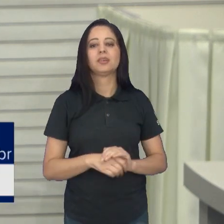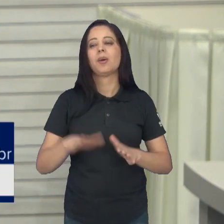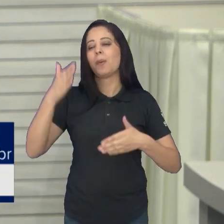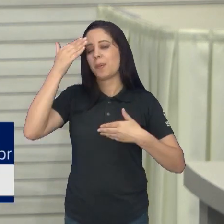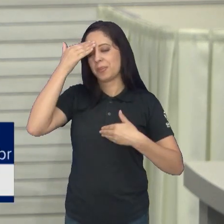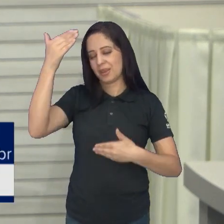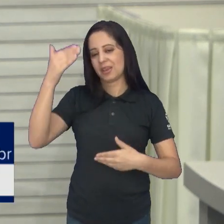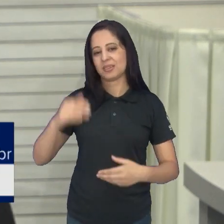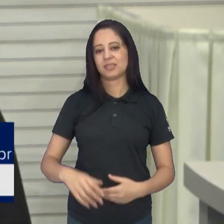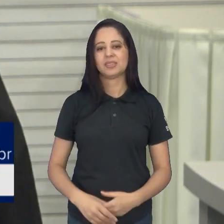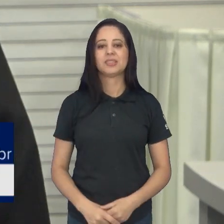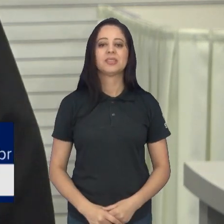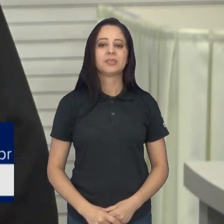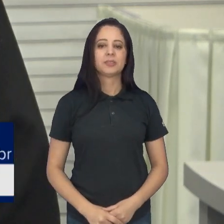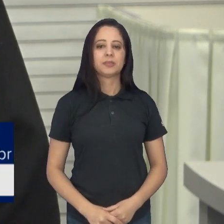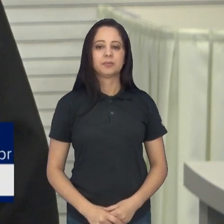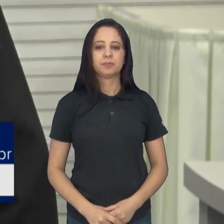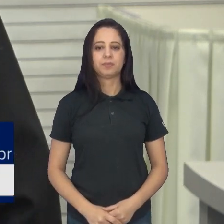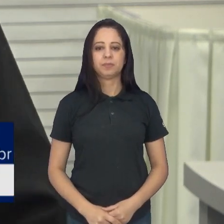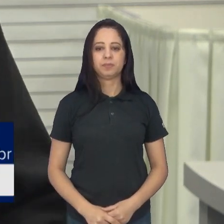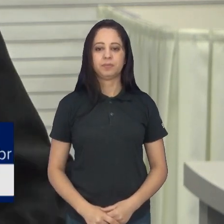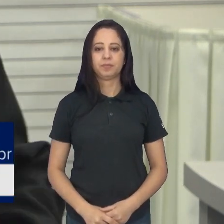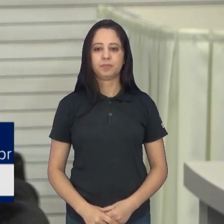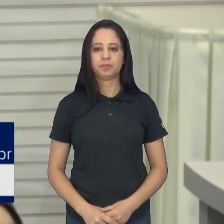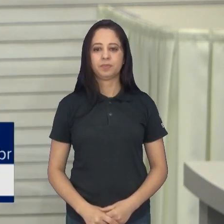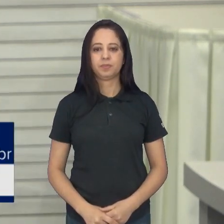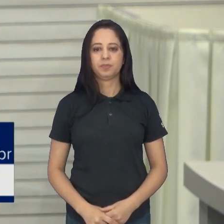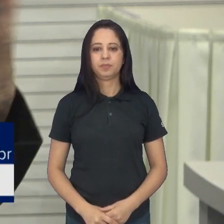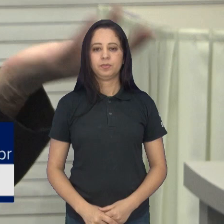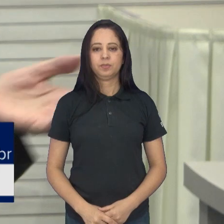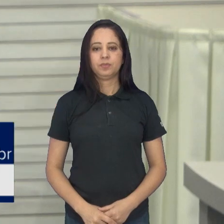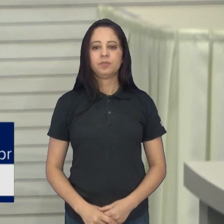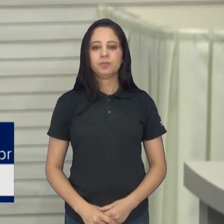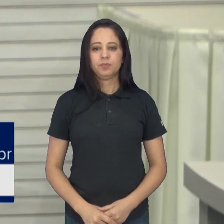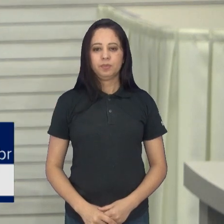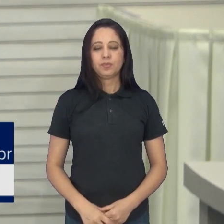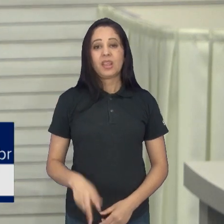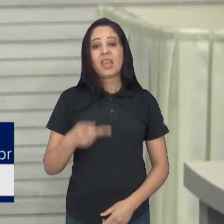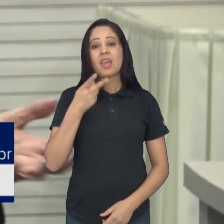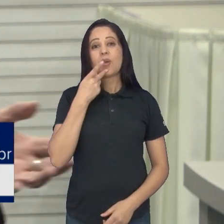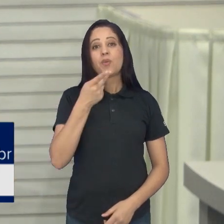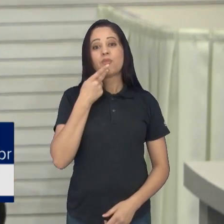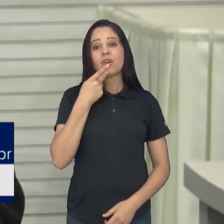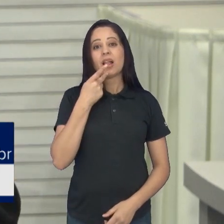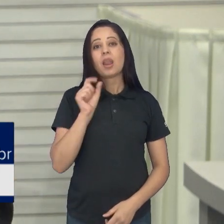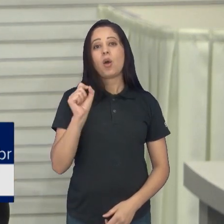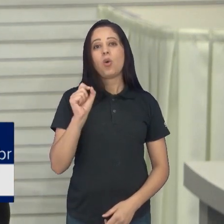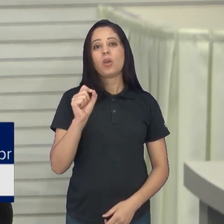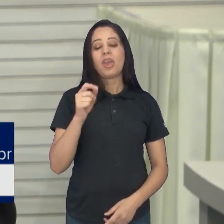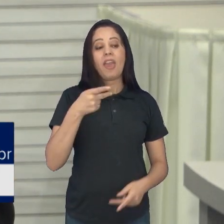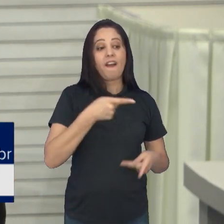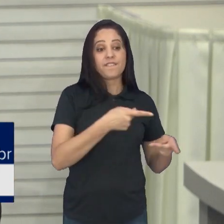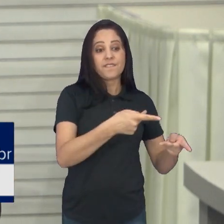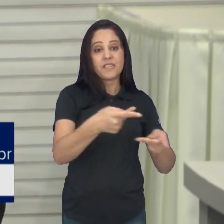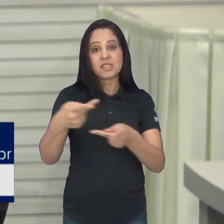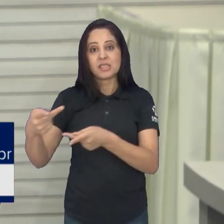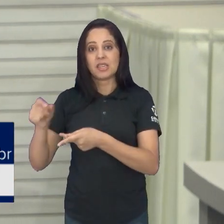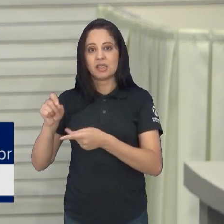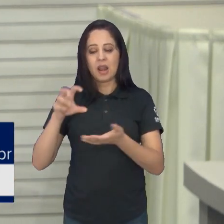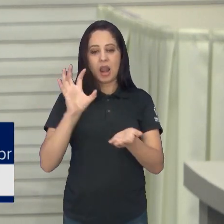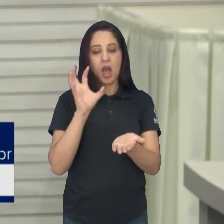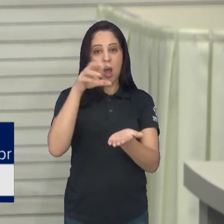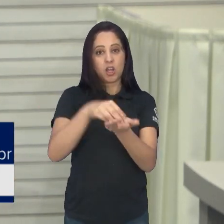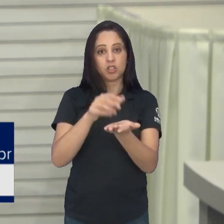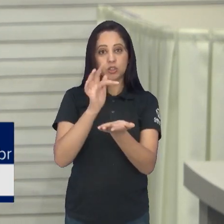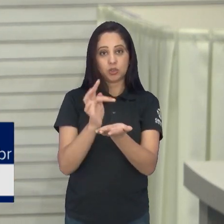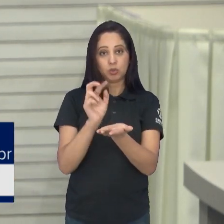aqui, doutor. Também queria falar a respeito do que a visita que vai ter lá no Fundo Social, acho que para alguma coisa